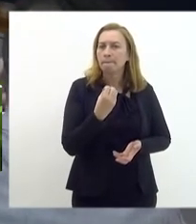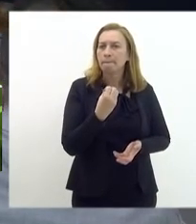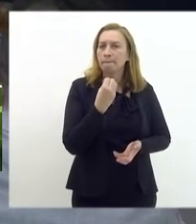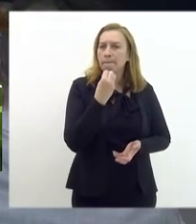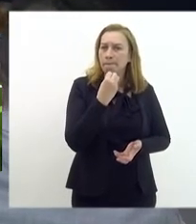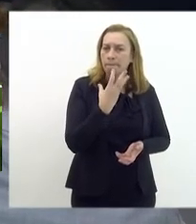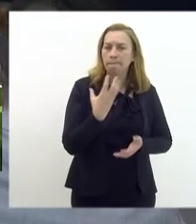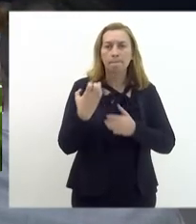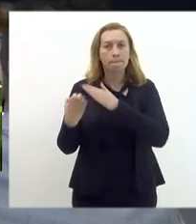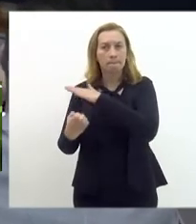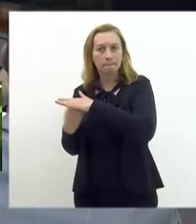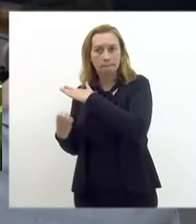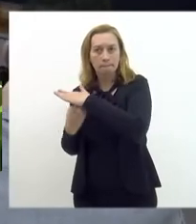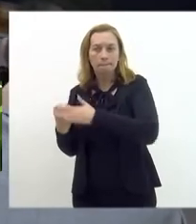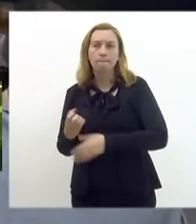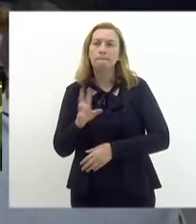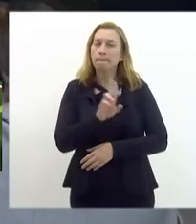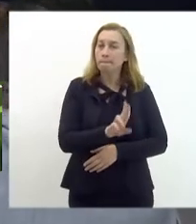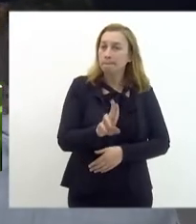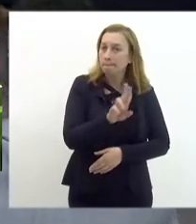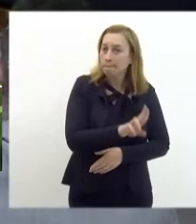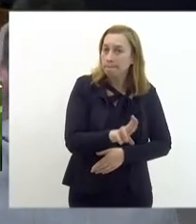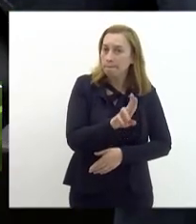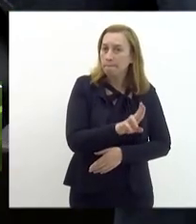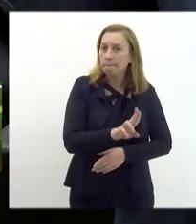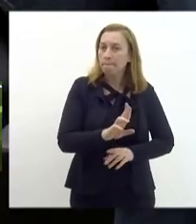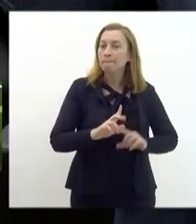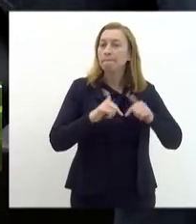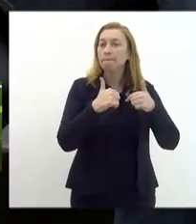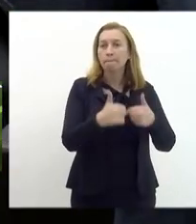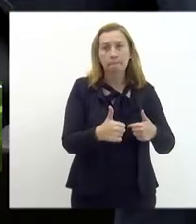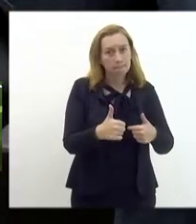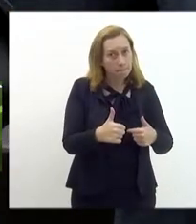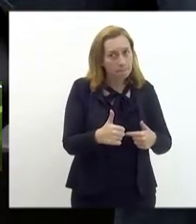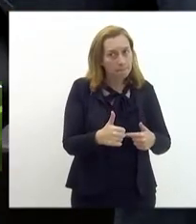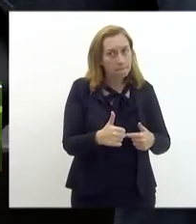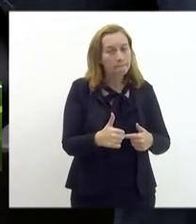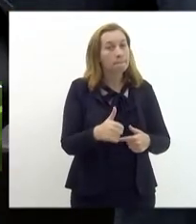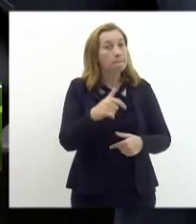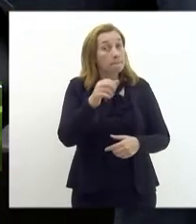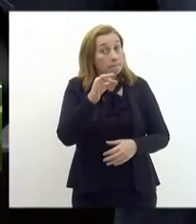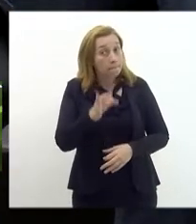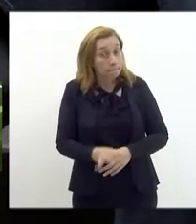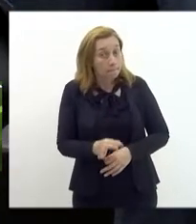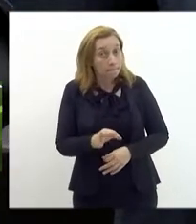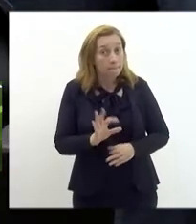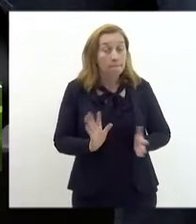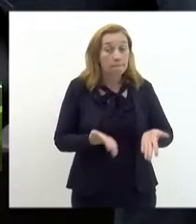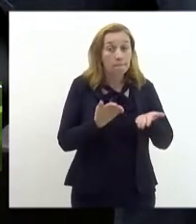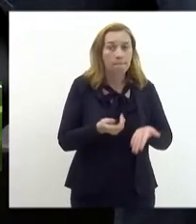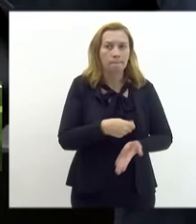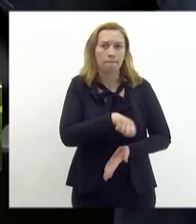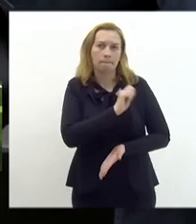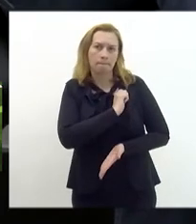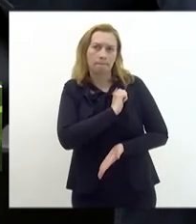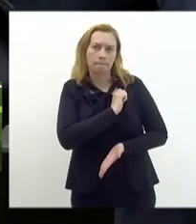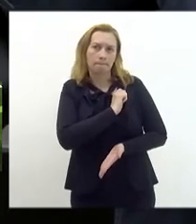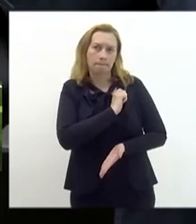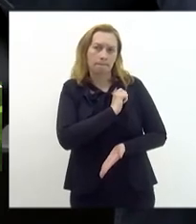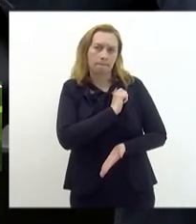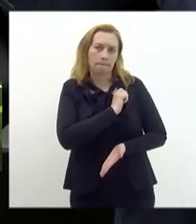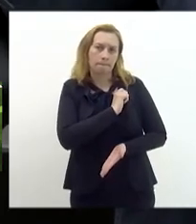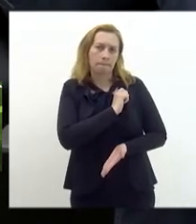contribuintes. Sim. Aqueles que utilizam-se de forma proba, de forma correta do incentivo.